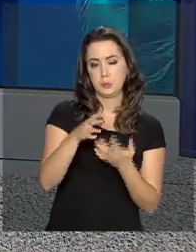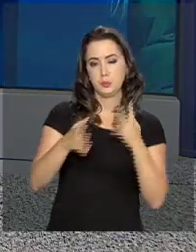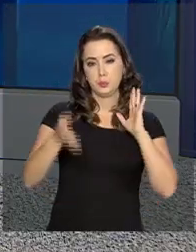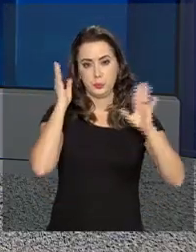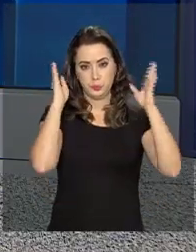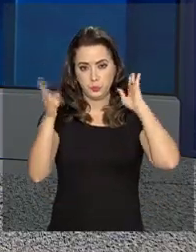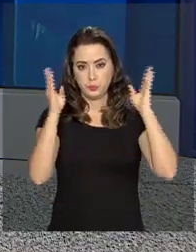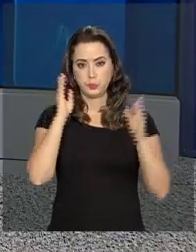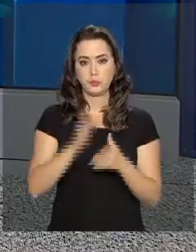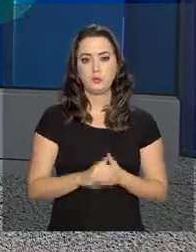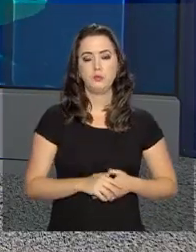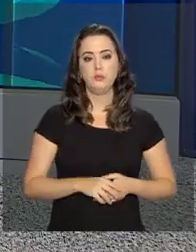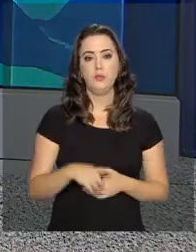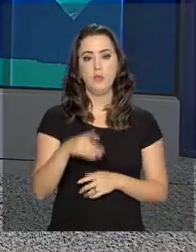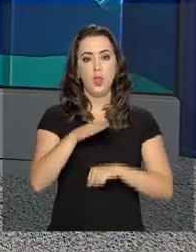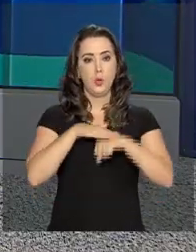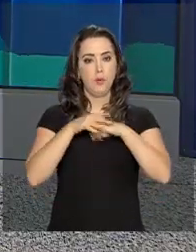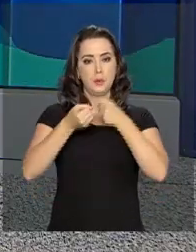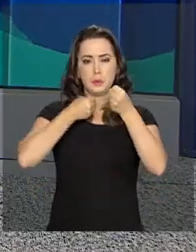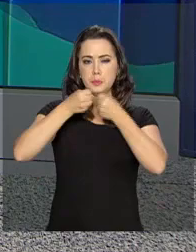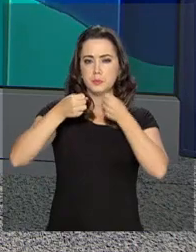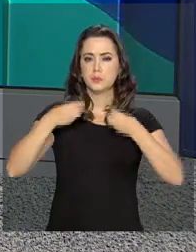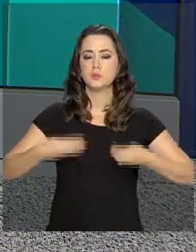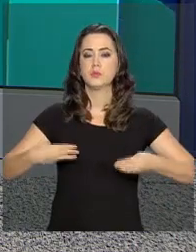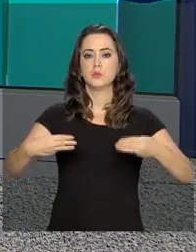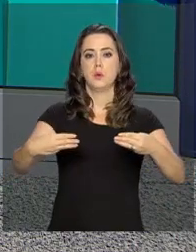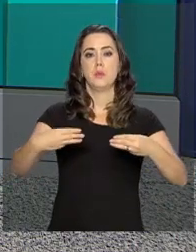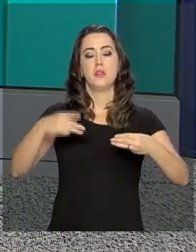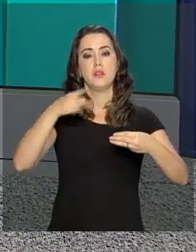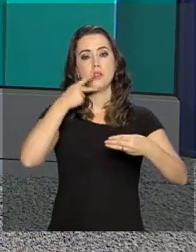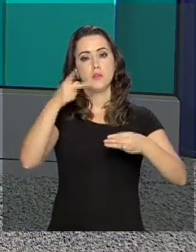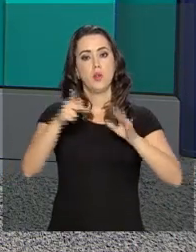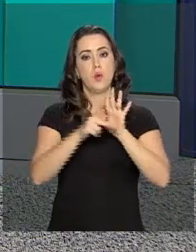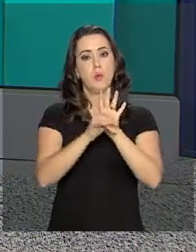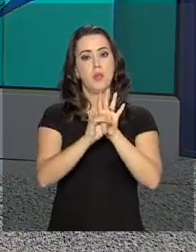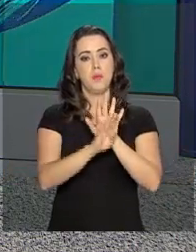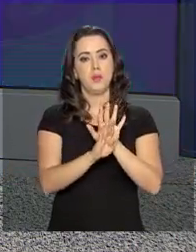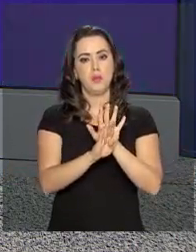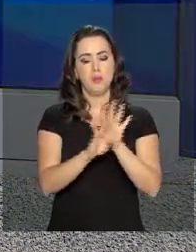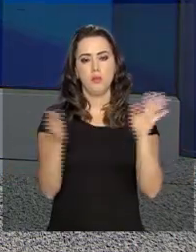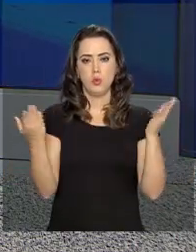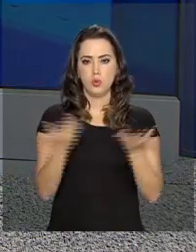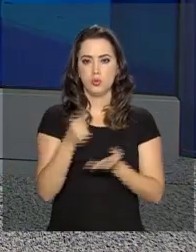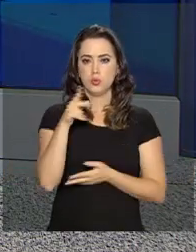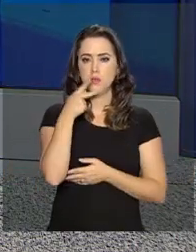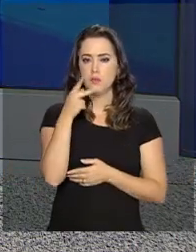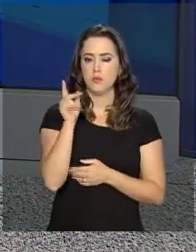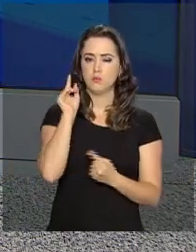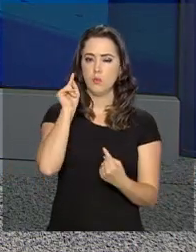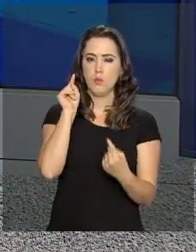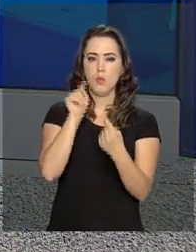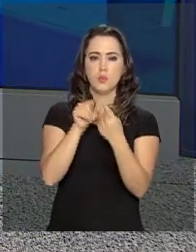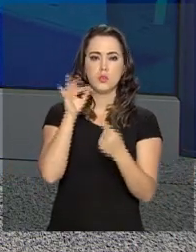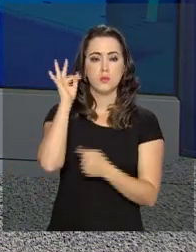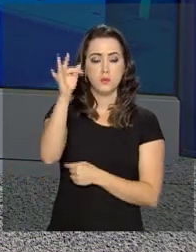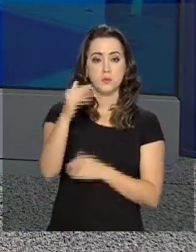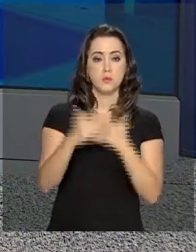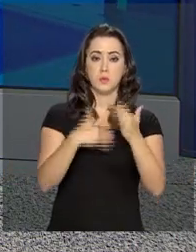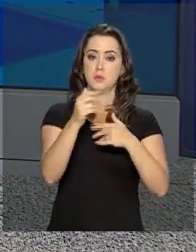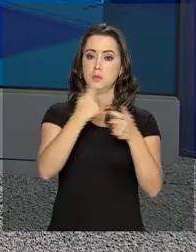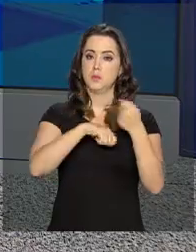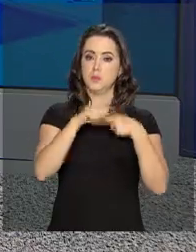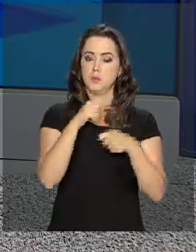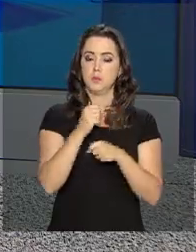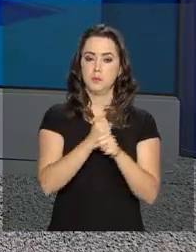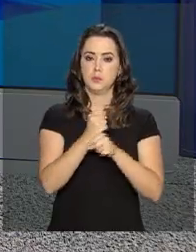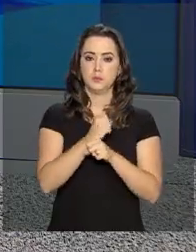conversa com a imprensa, o ministro Eduardo Guardia comentou os dados do PIB divulgados hoje e fez uma previsão do crescimento da economia